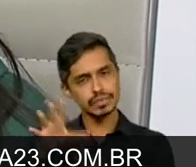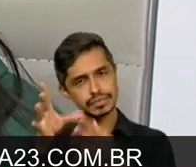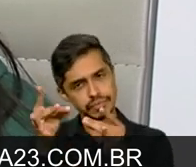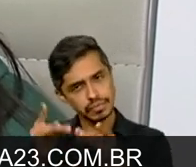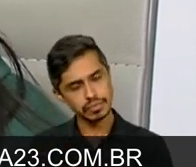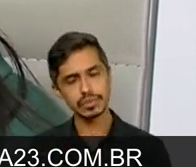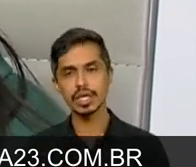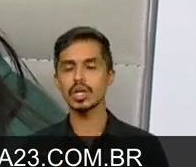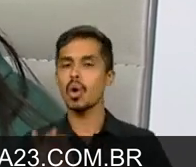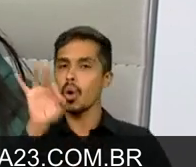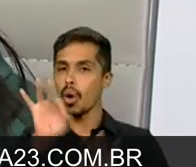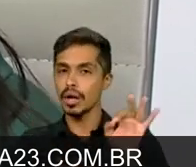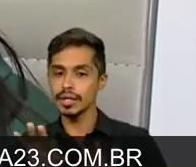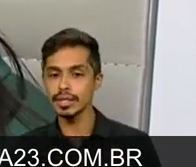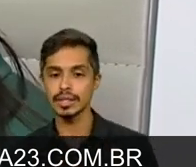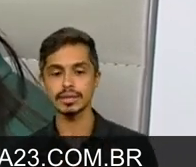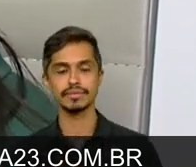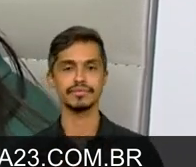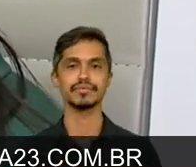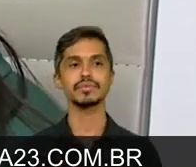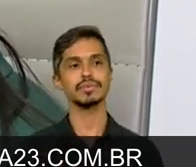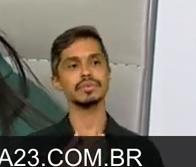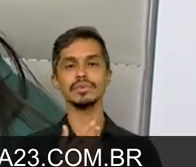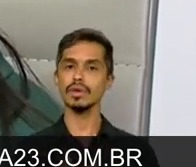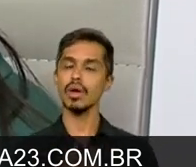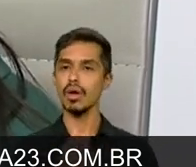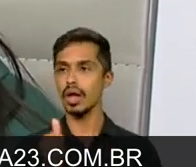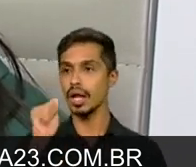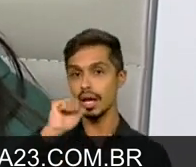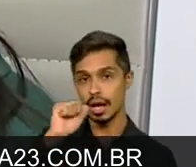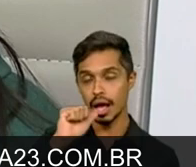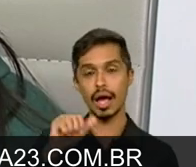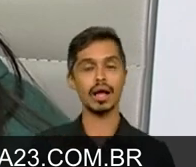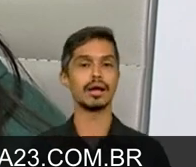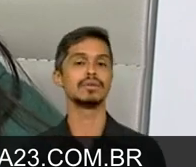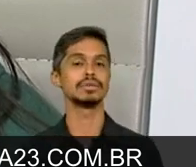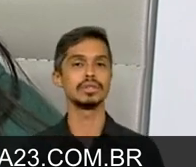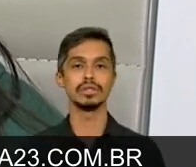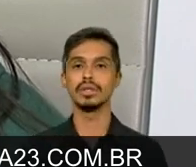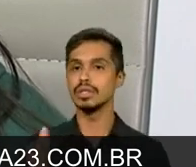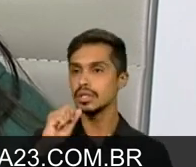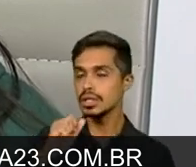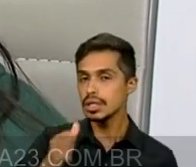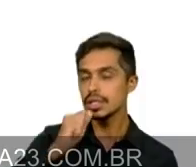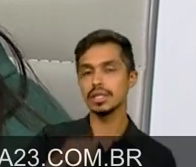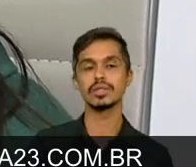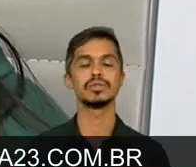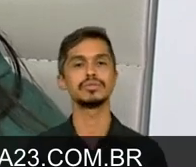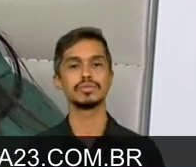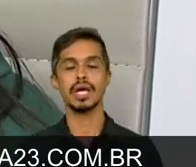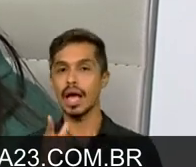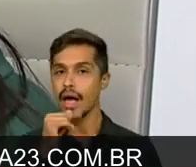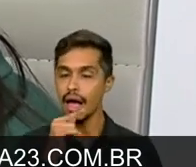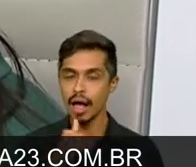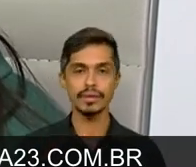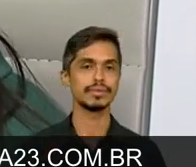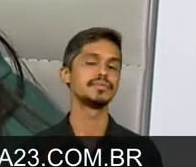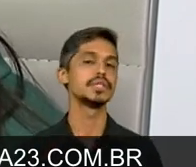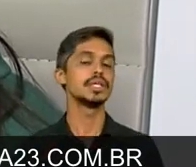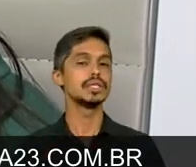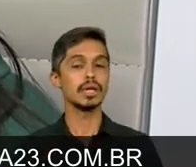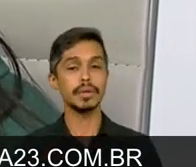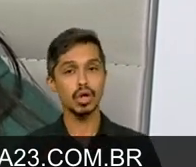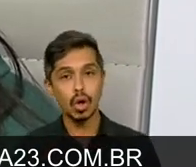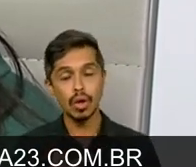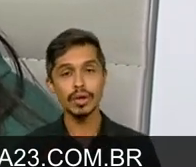de organizar a ingesta de líquido com a quantidade de vezes que se vai ao banheiro. Além disso, a gente